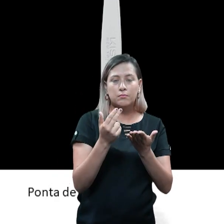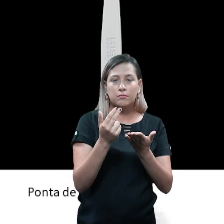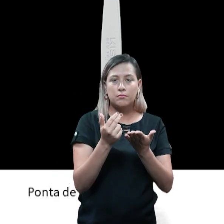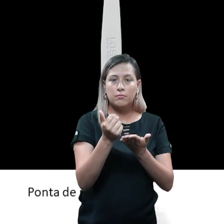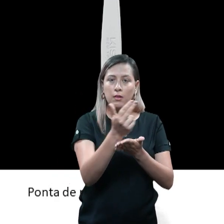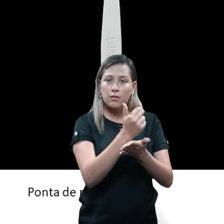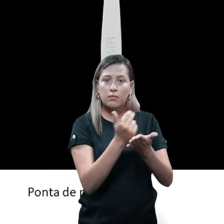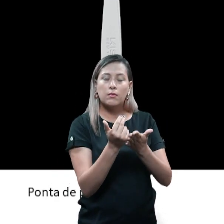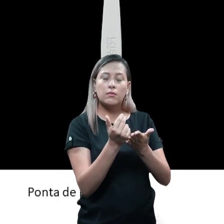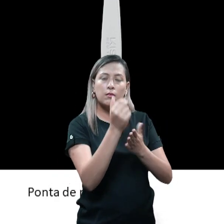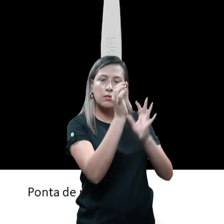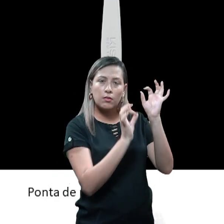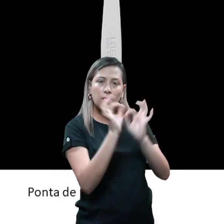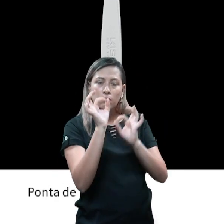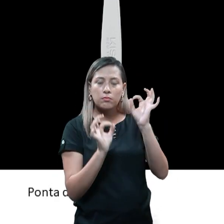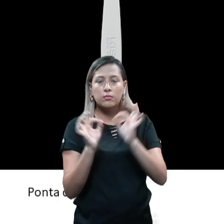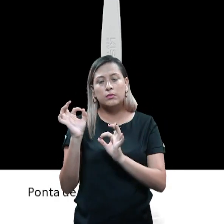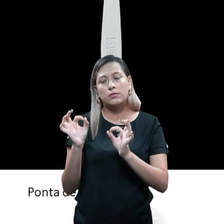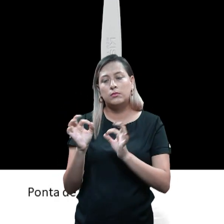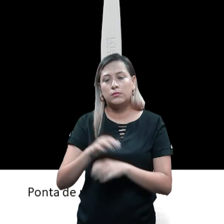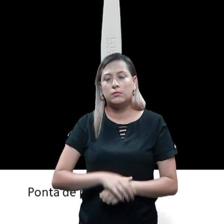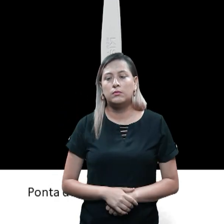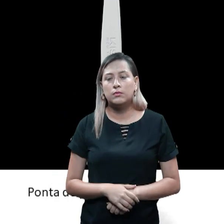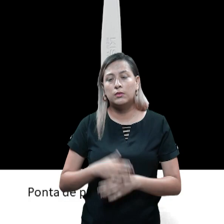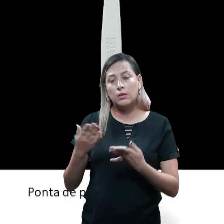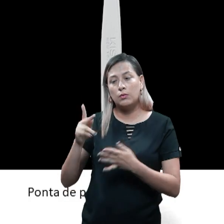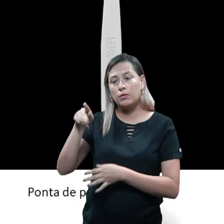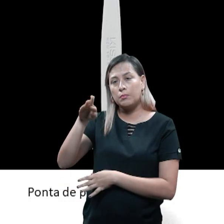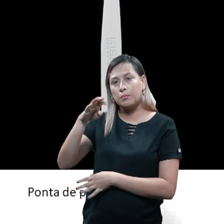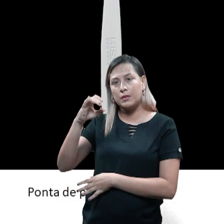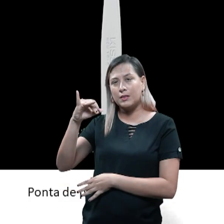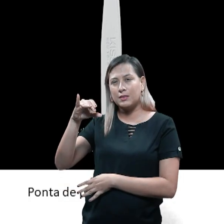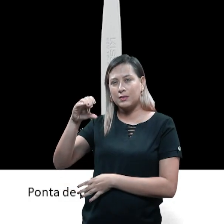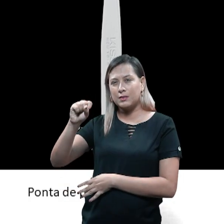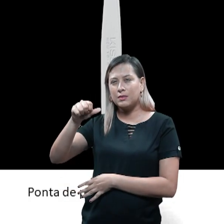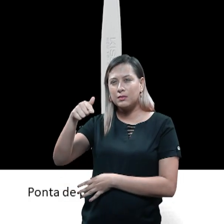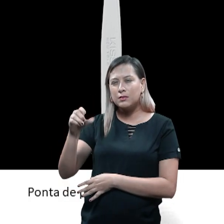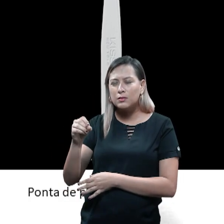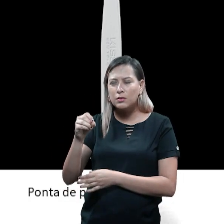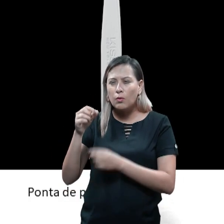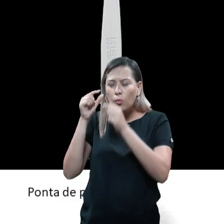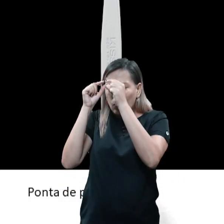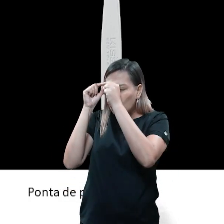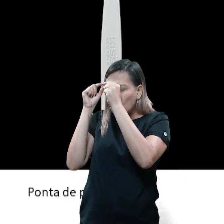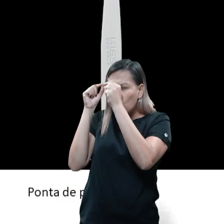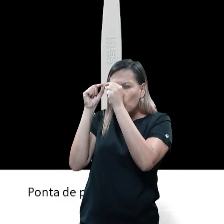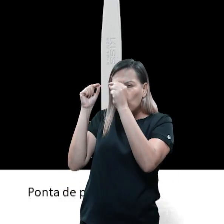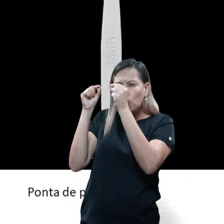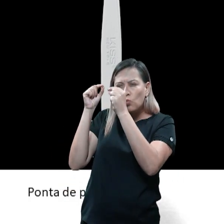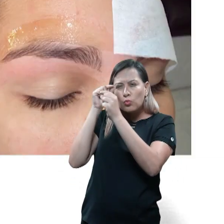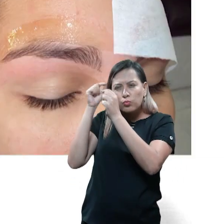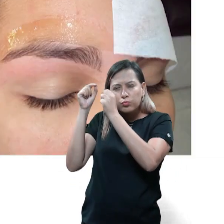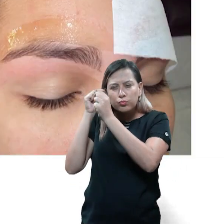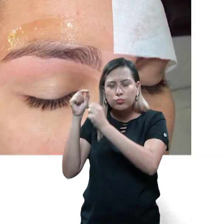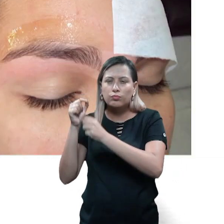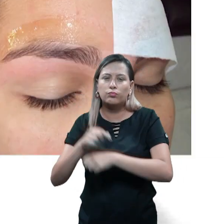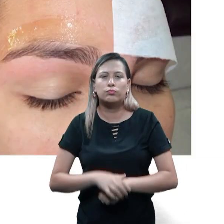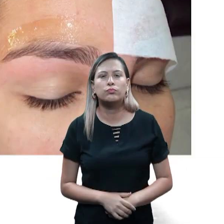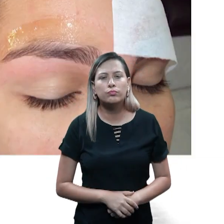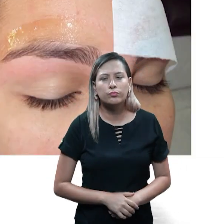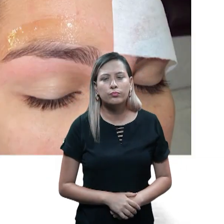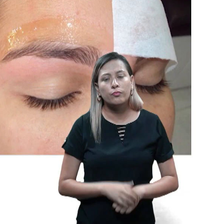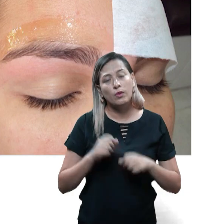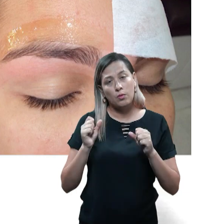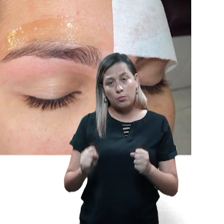também chamada de pinça de precisão, remove os fios mais finos, um a um, inclusive os encravados. Você pode fazer